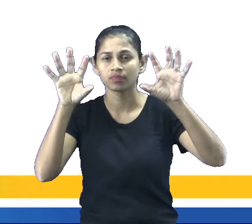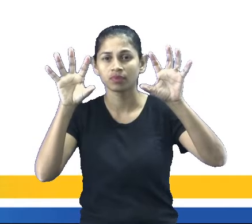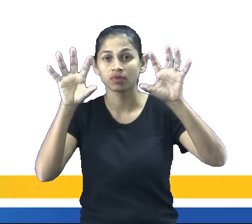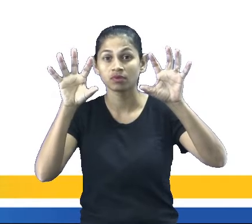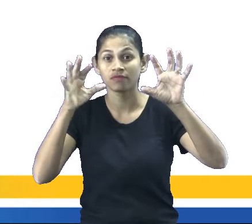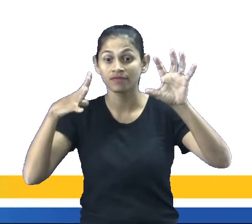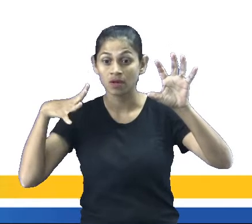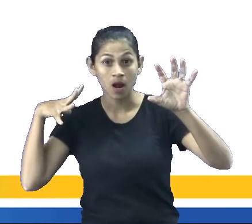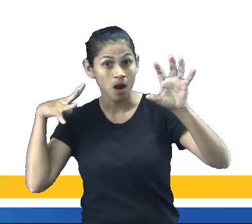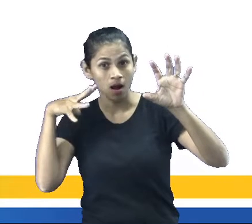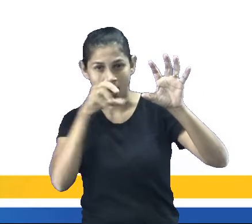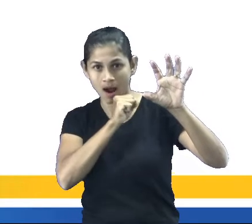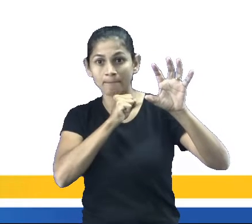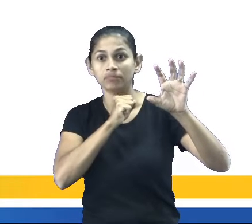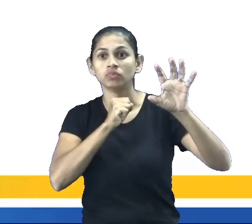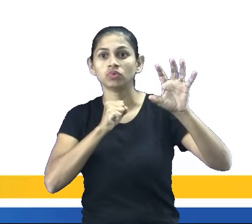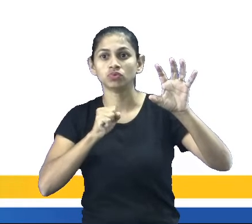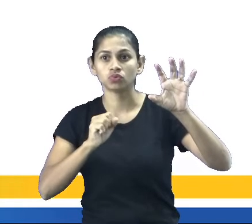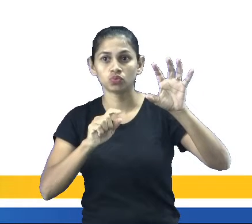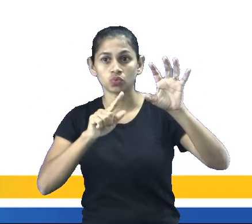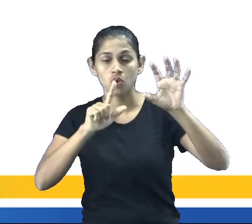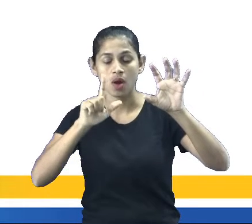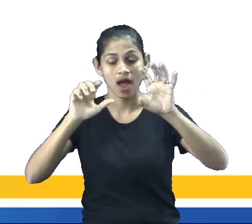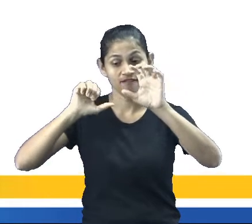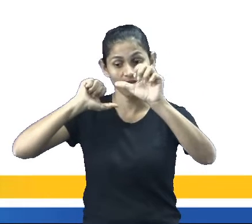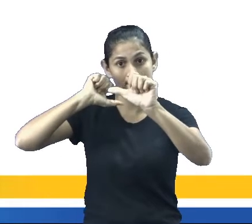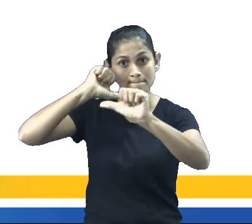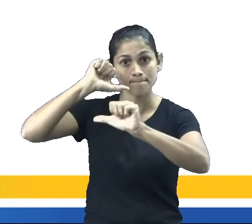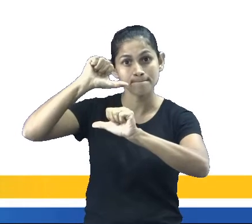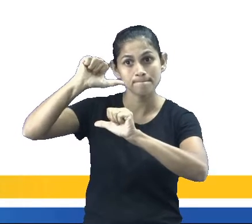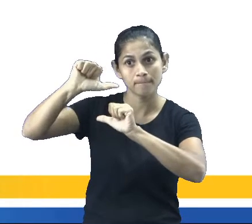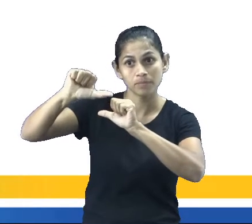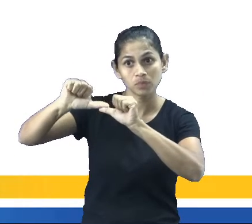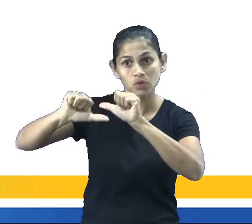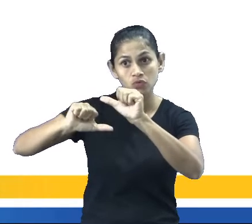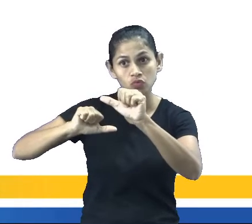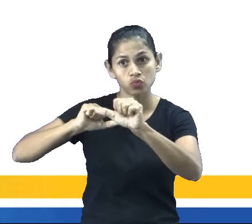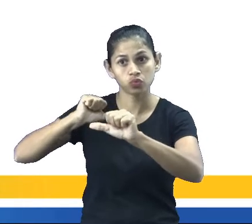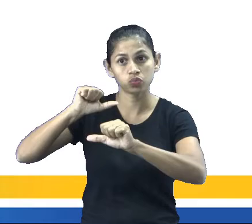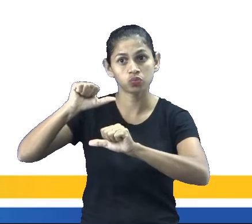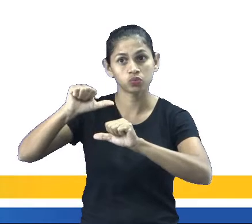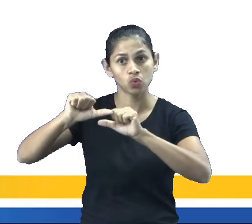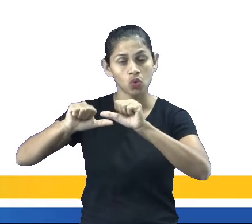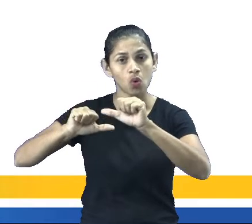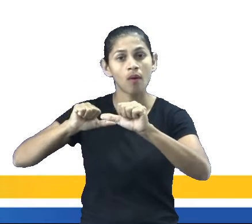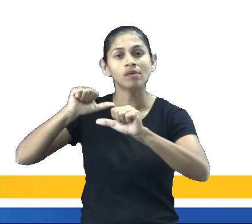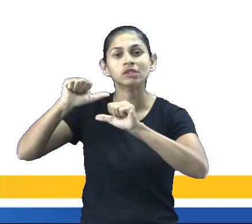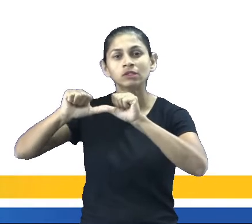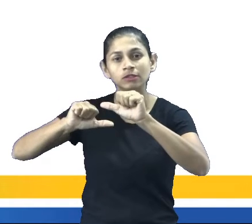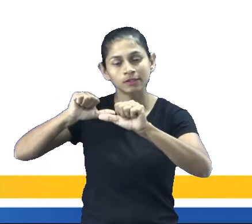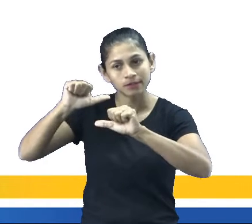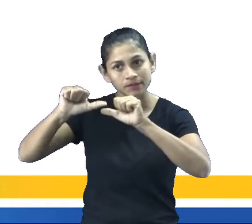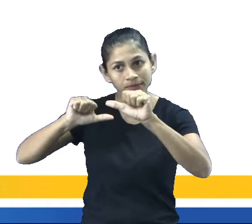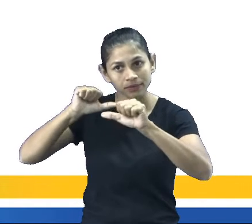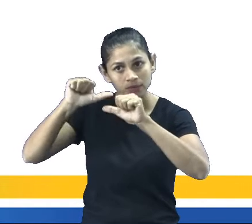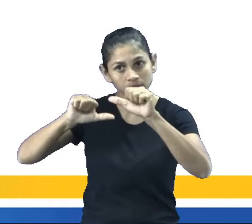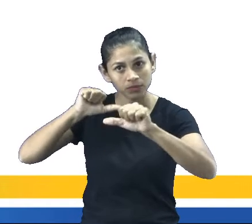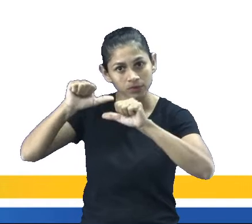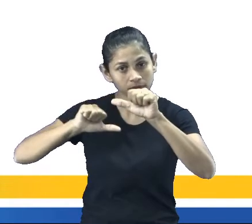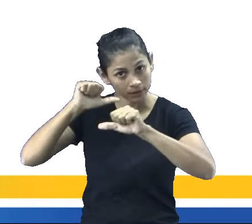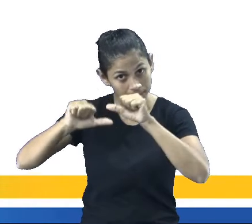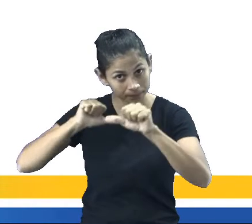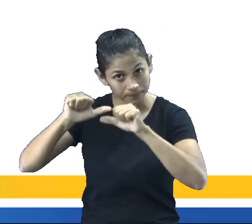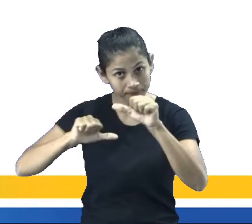e vai girar aqui as turbinas, né? Então com essa energia cinética e mecânica que é produzida aqui